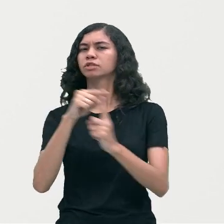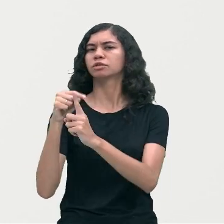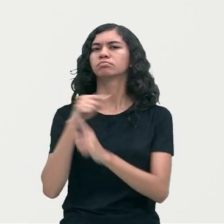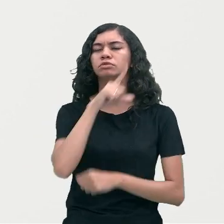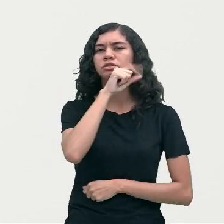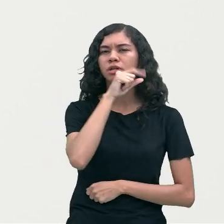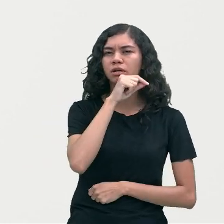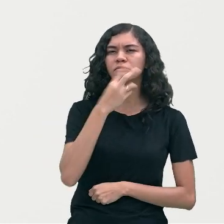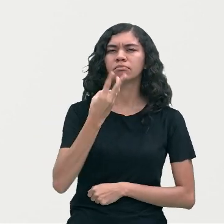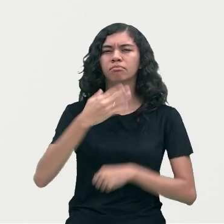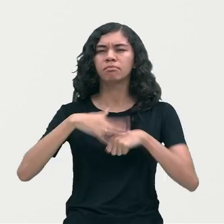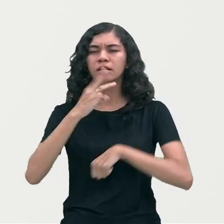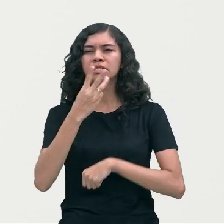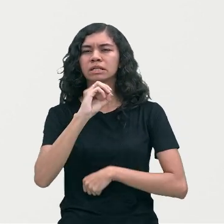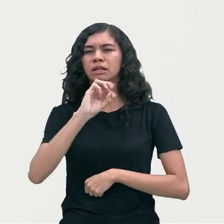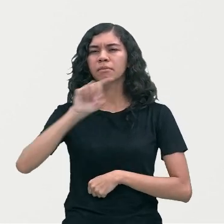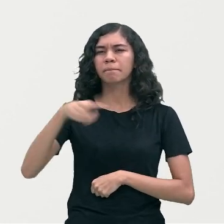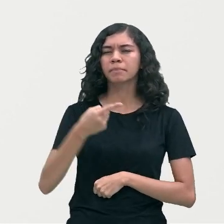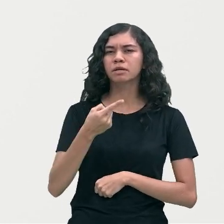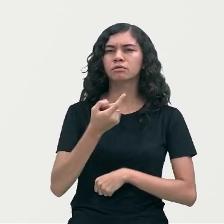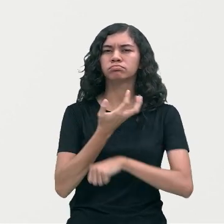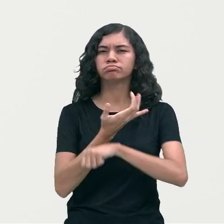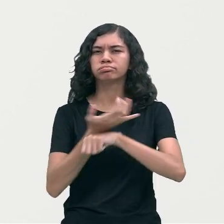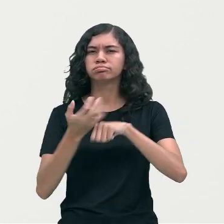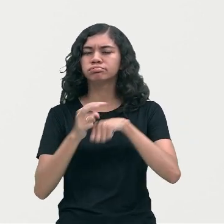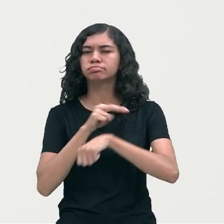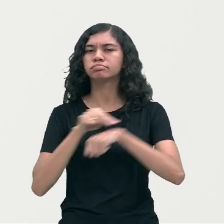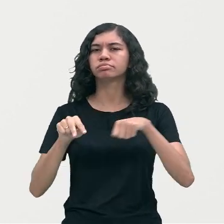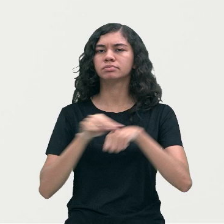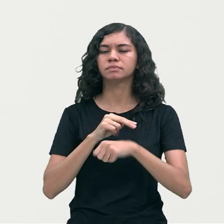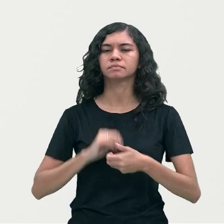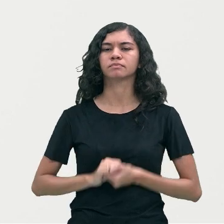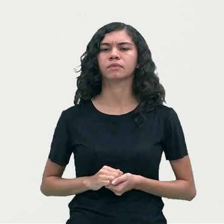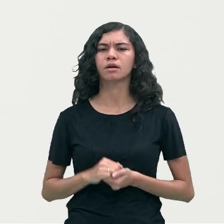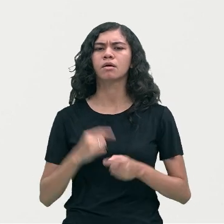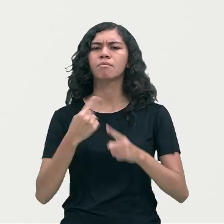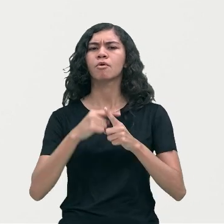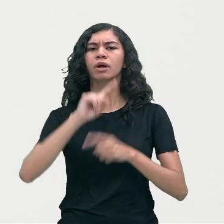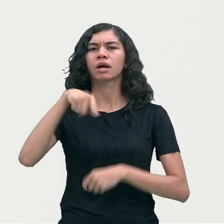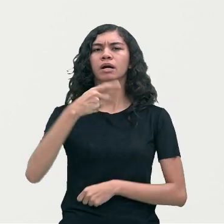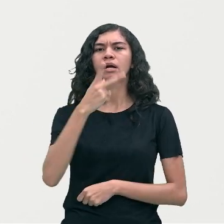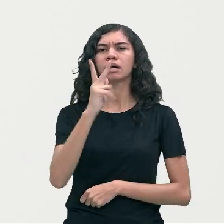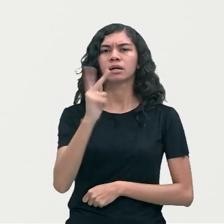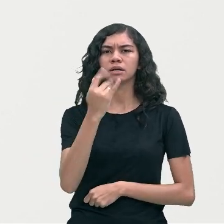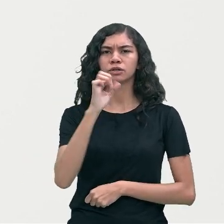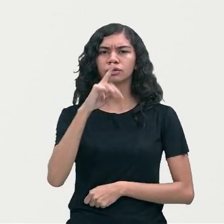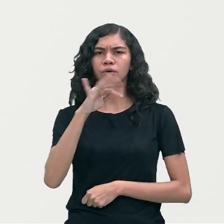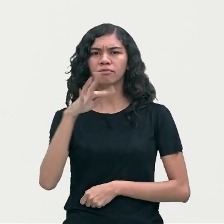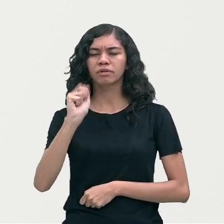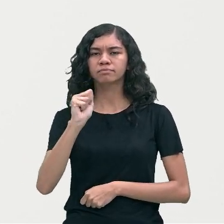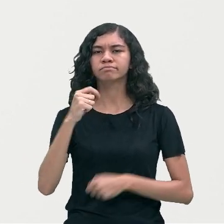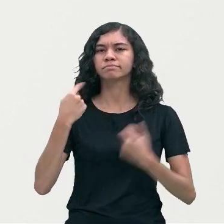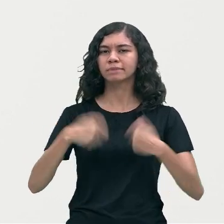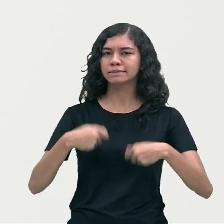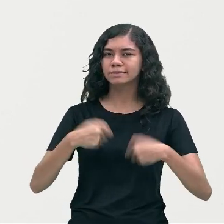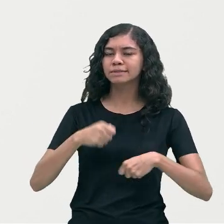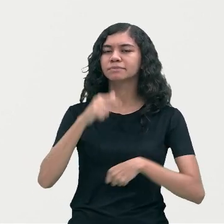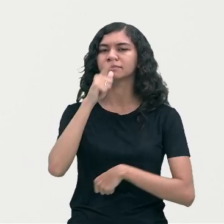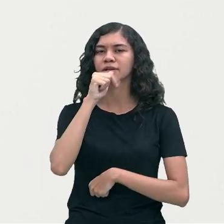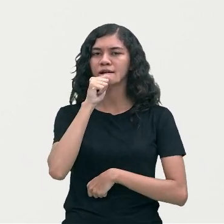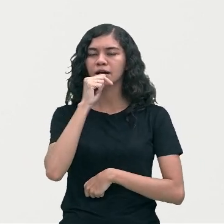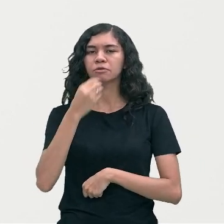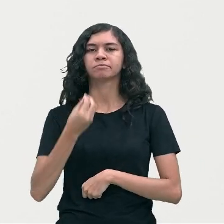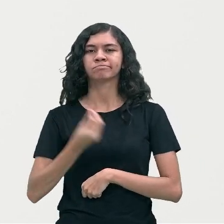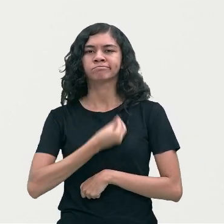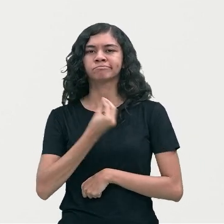de plantas. Por que que ela é hidrófila? Porque ela precisa de muita água para sobreviver. As